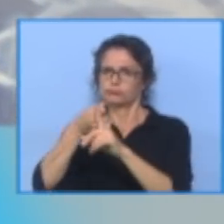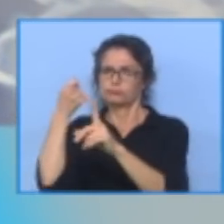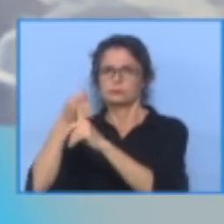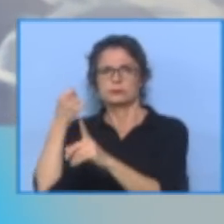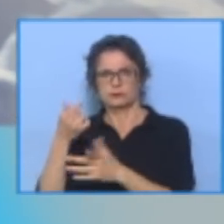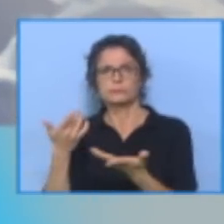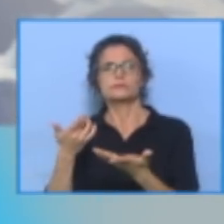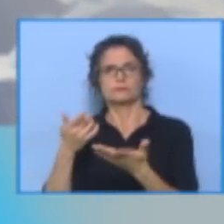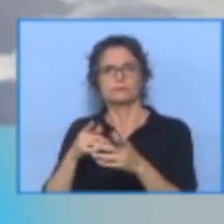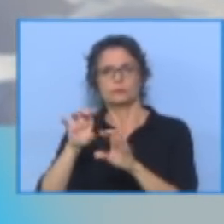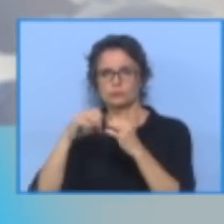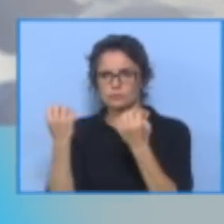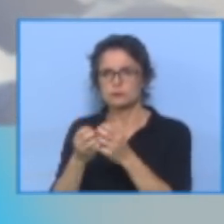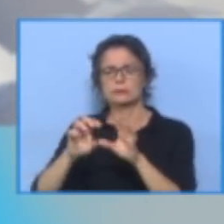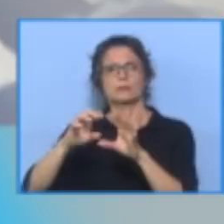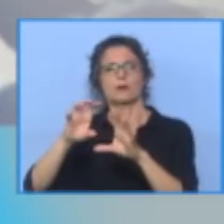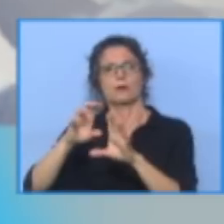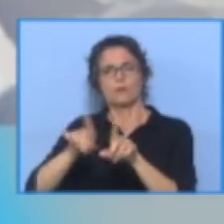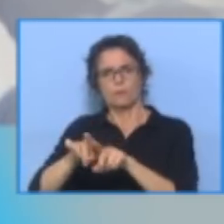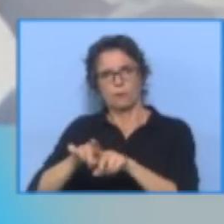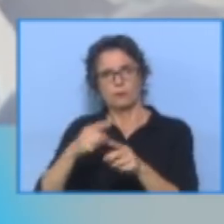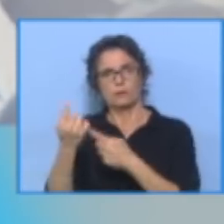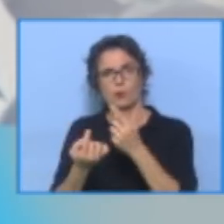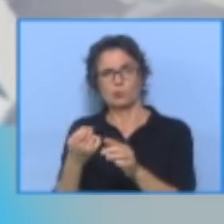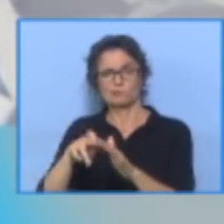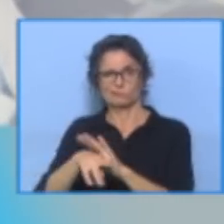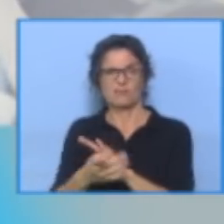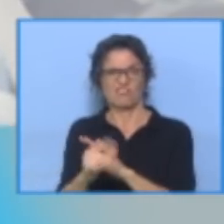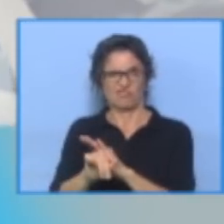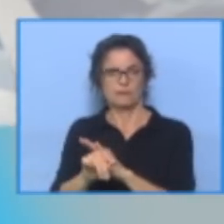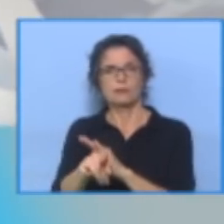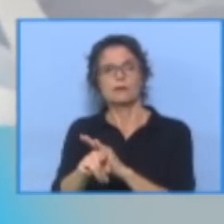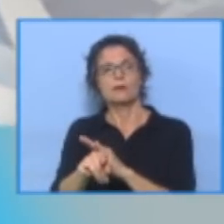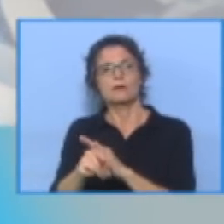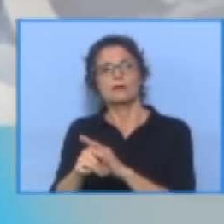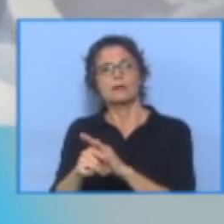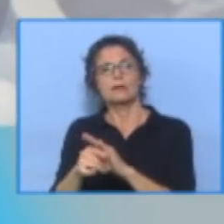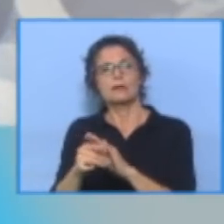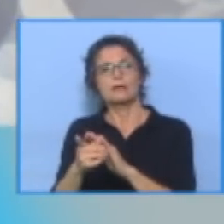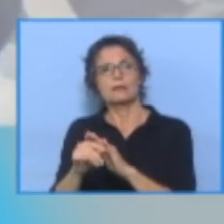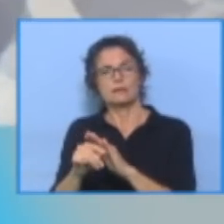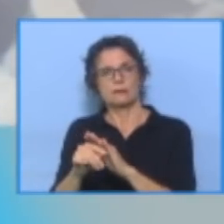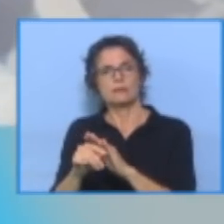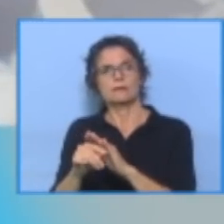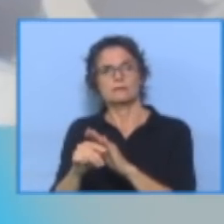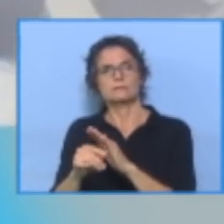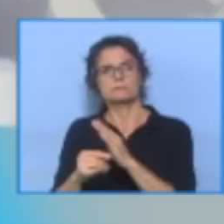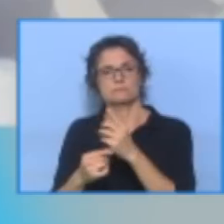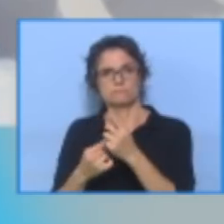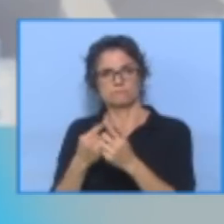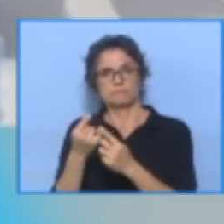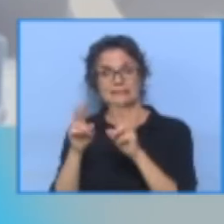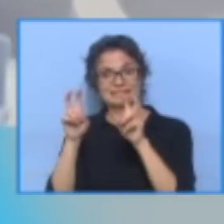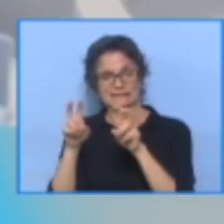social, político, alguma corrupção, e se calhar há um assunto que aflige muito